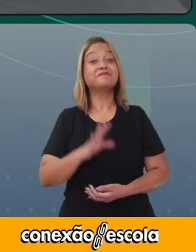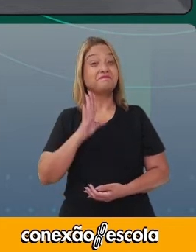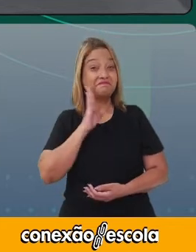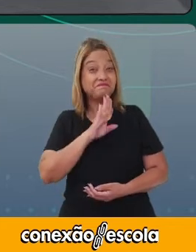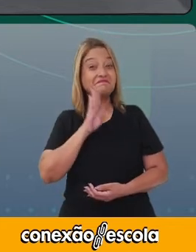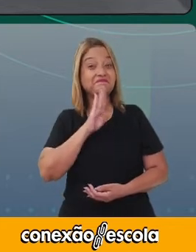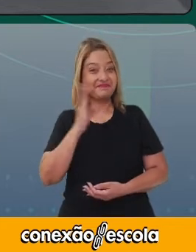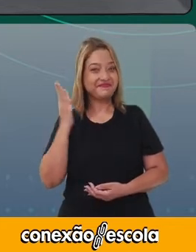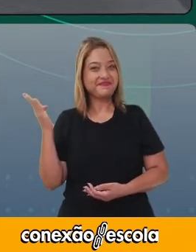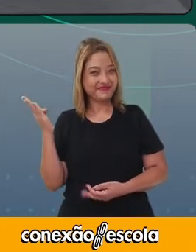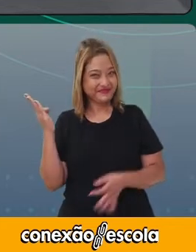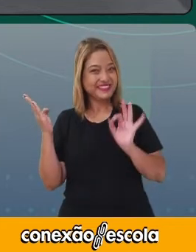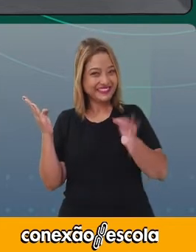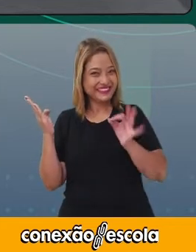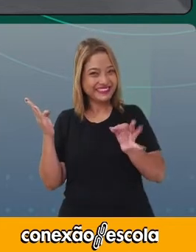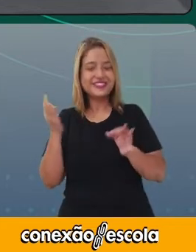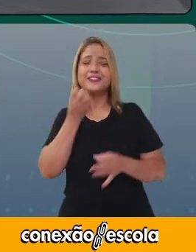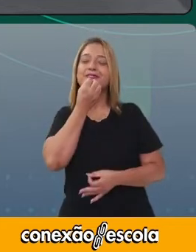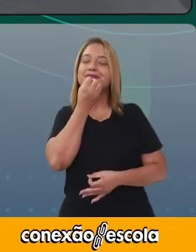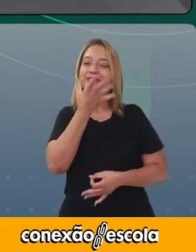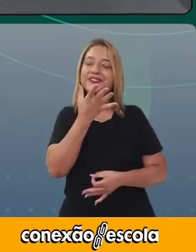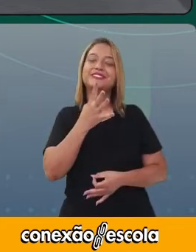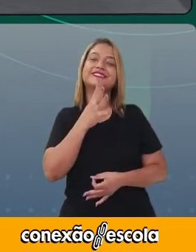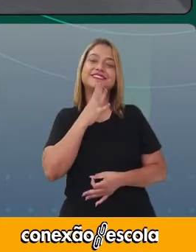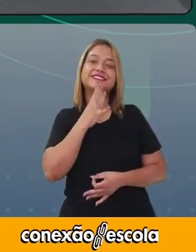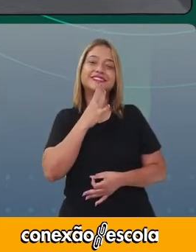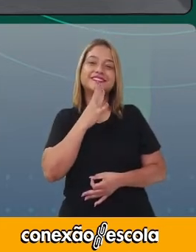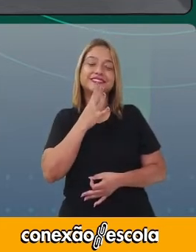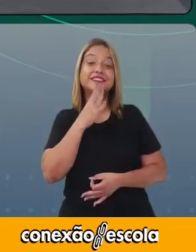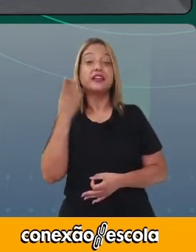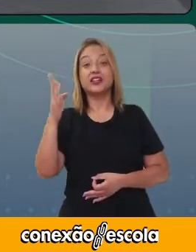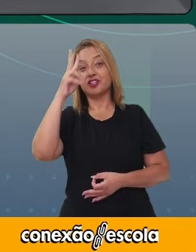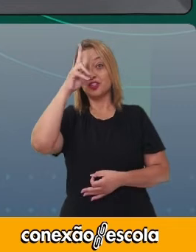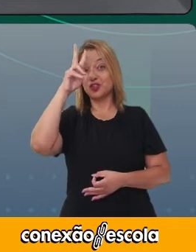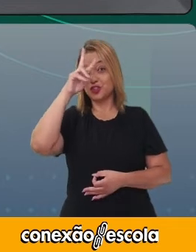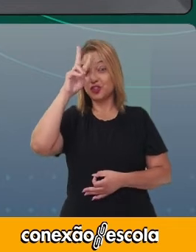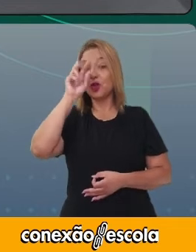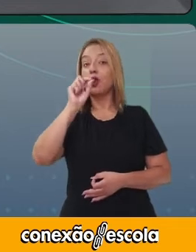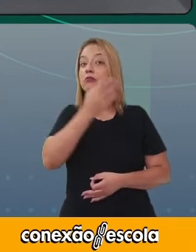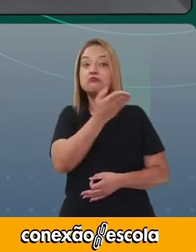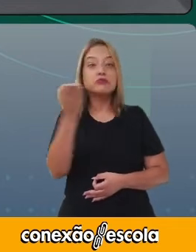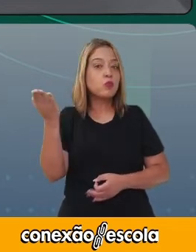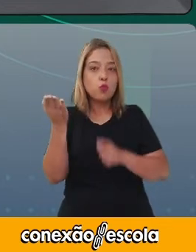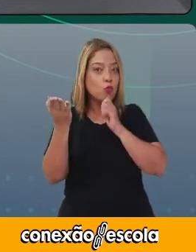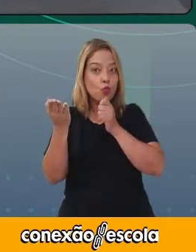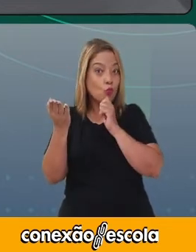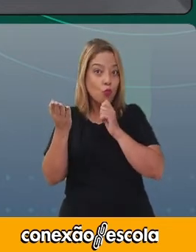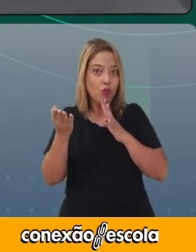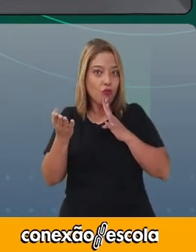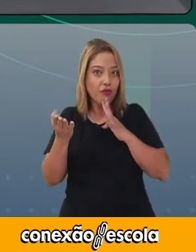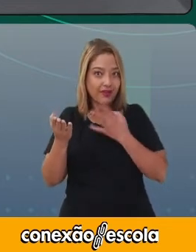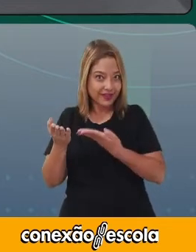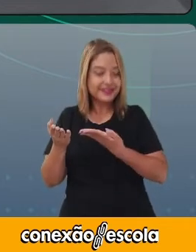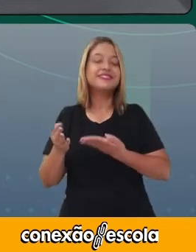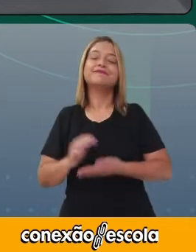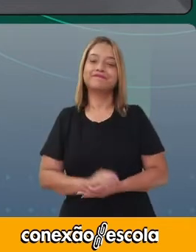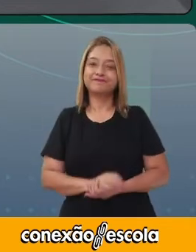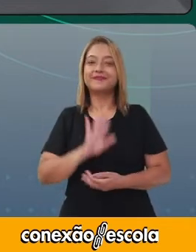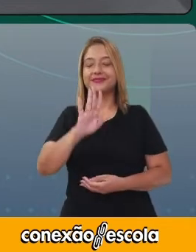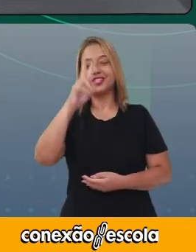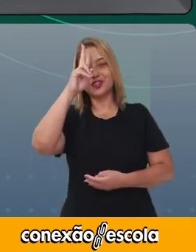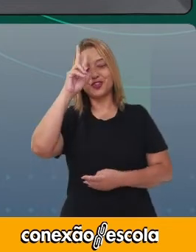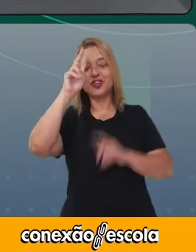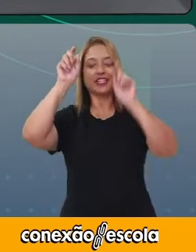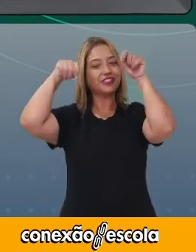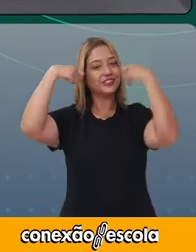Legal, não é mesmo? Foi muito bom conhecer, né, para quem ainda não conhecia, a